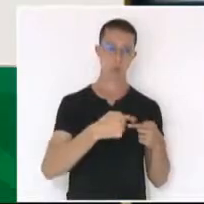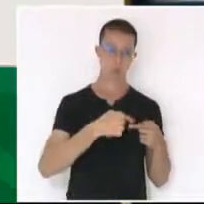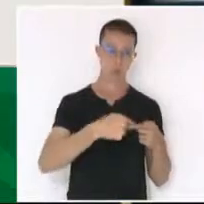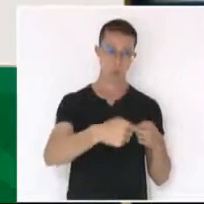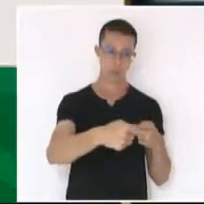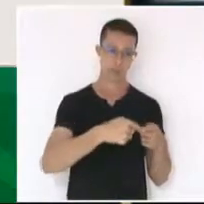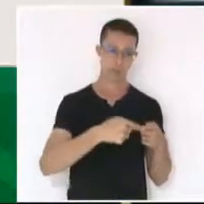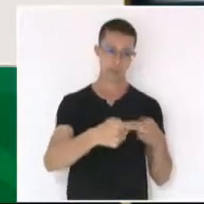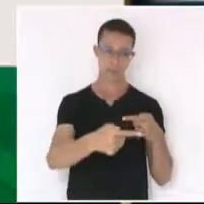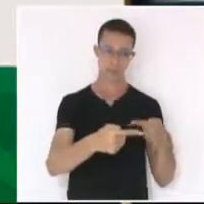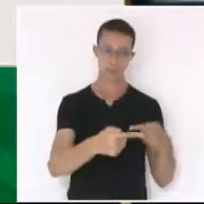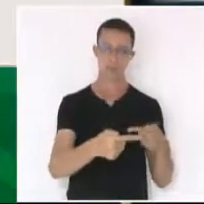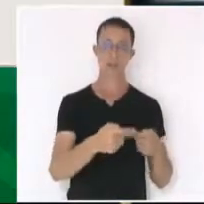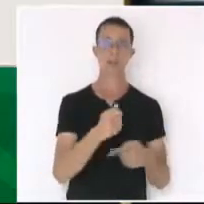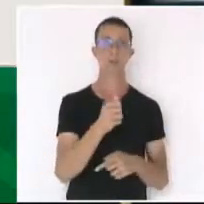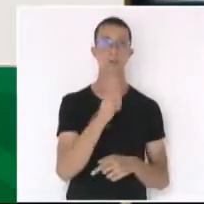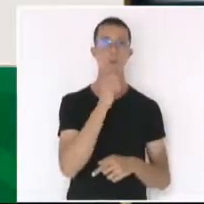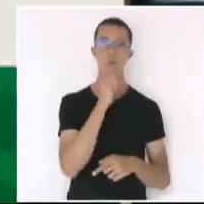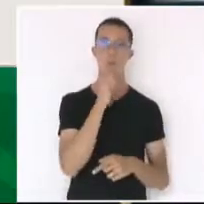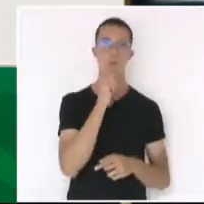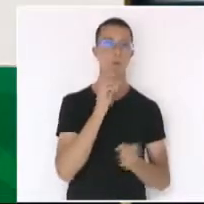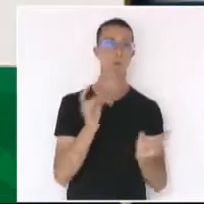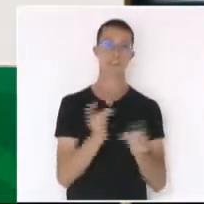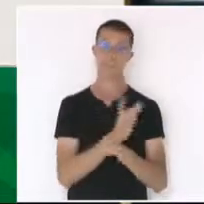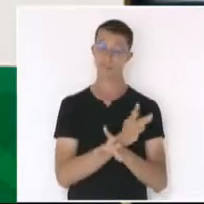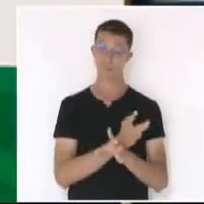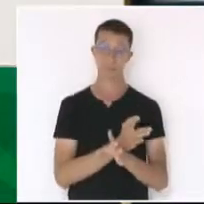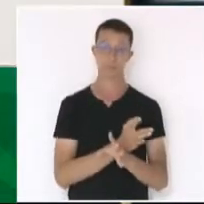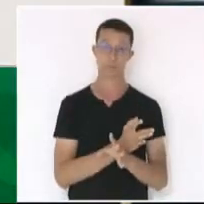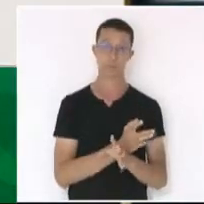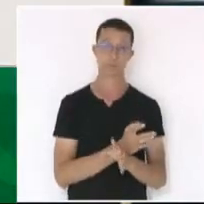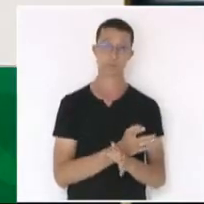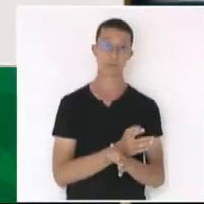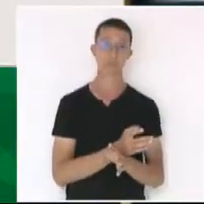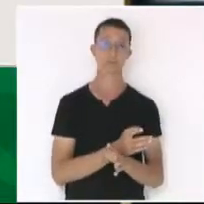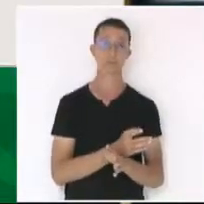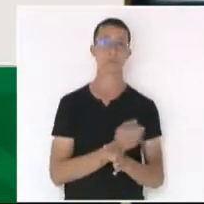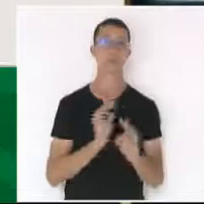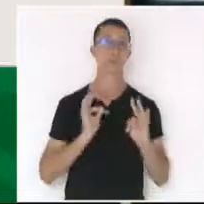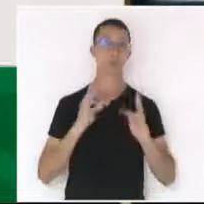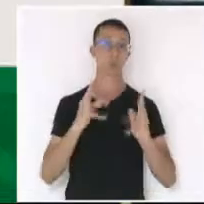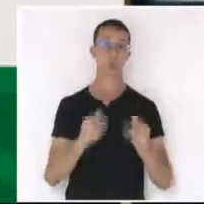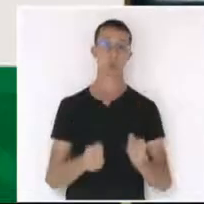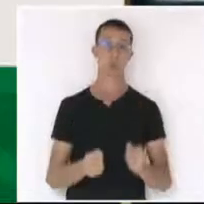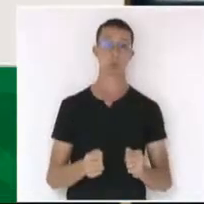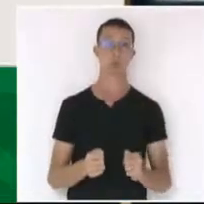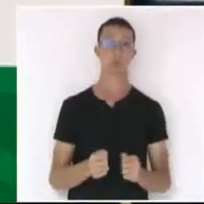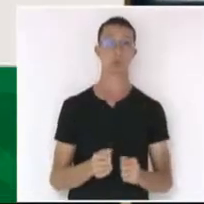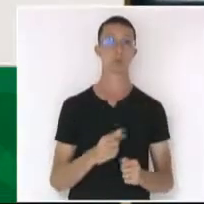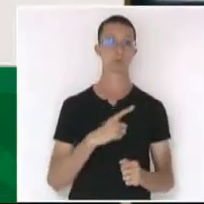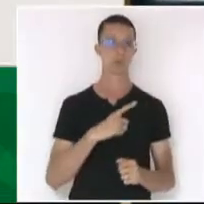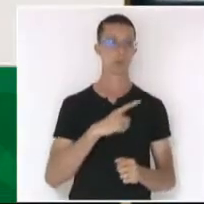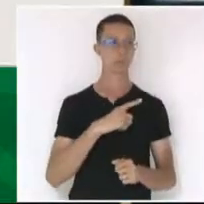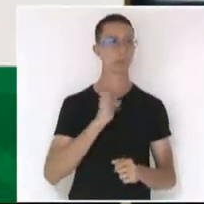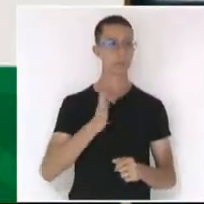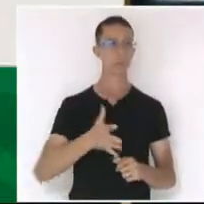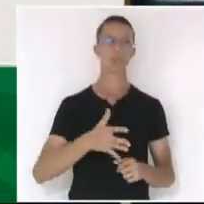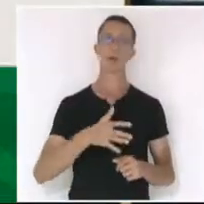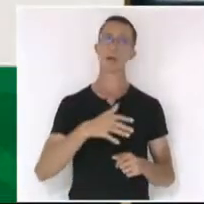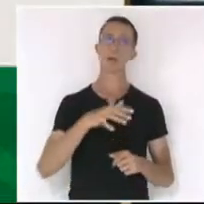pequenos três que ainda falta para executar a em todos eles tem várias máquinas